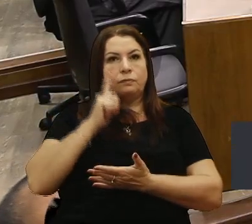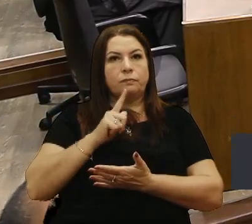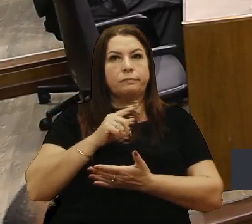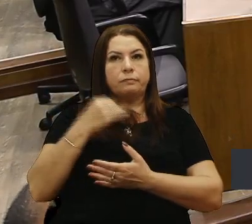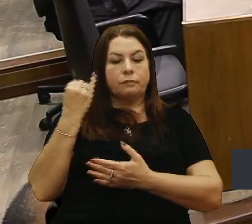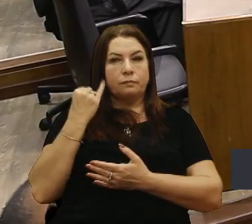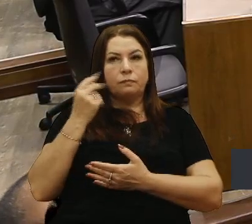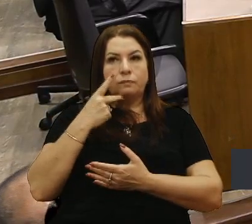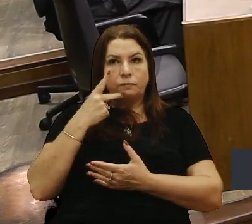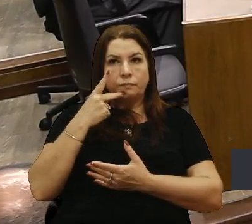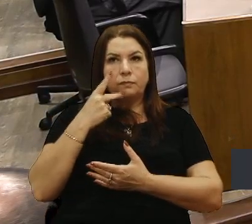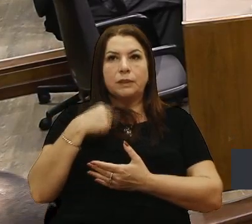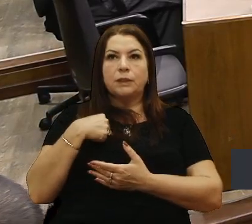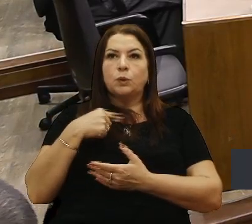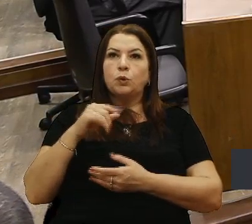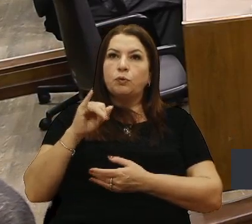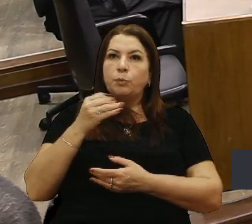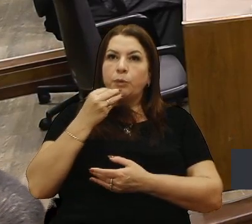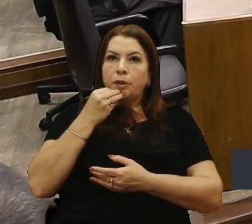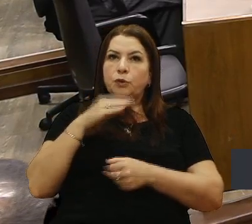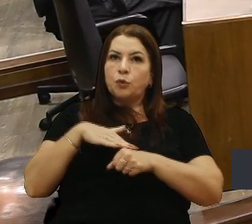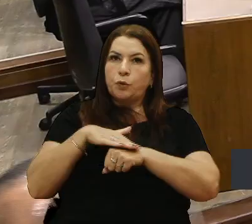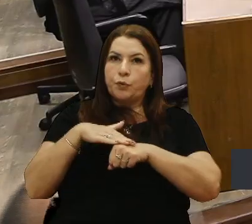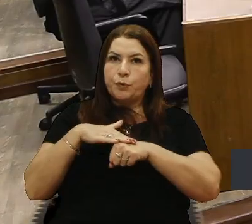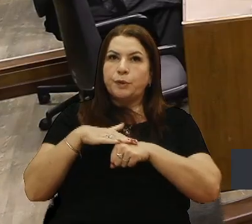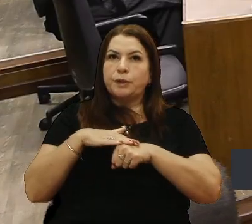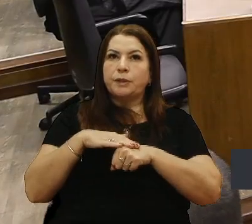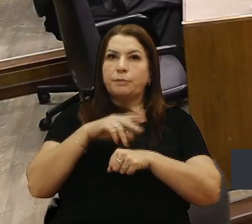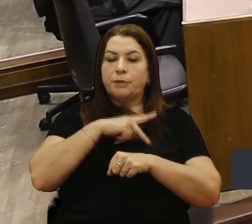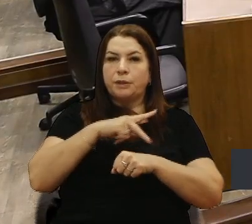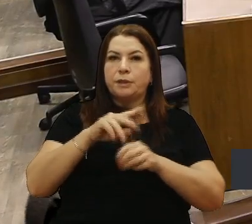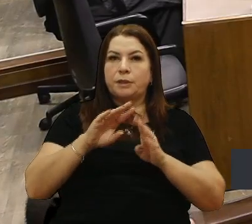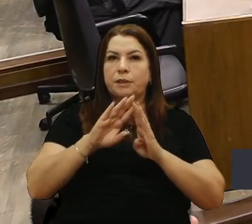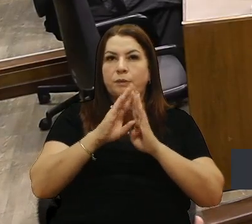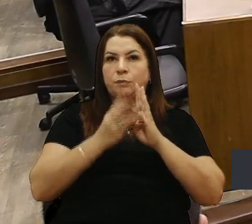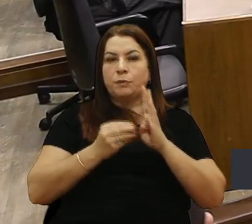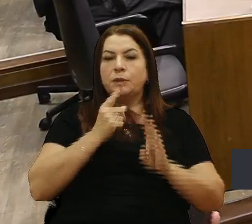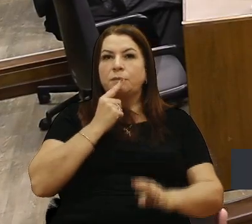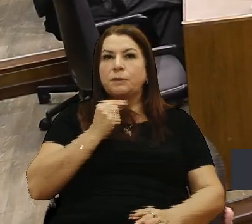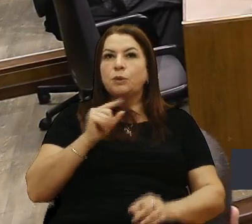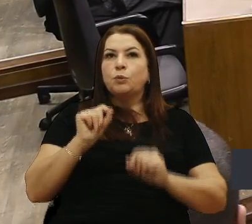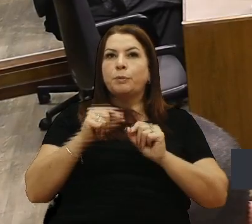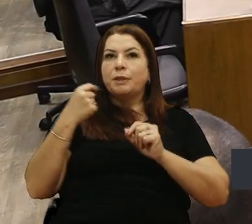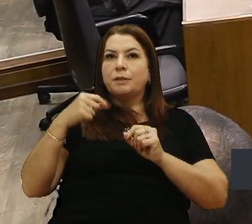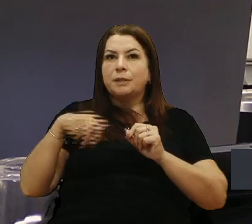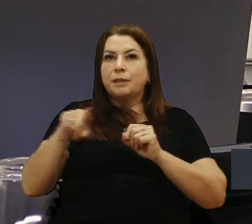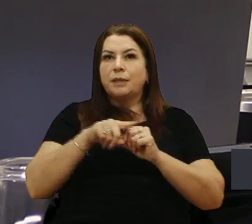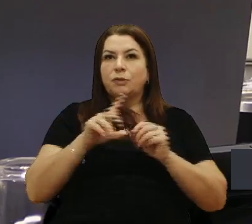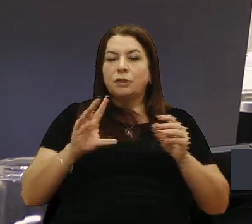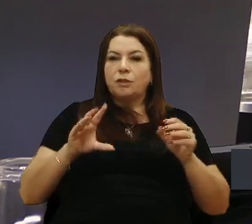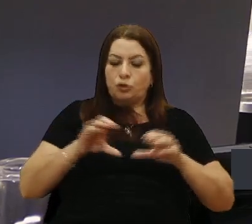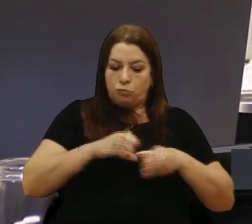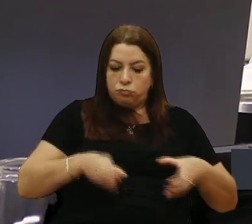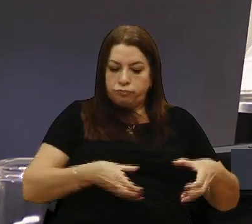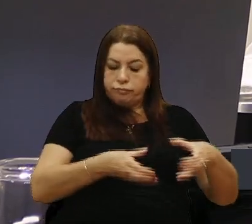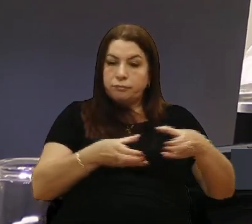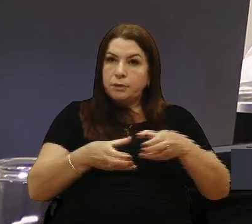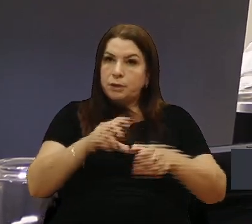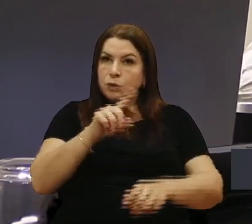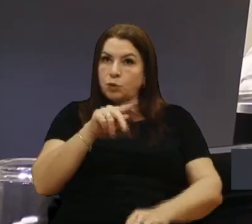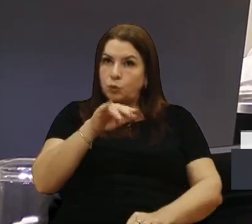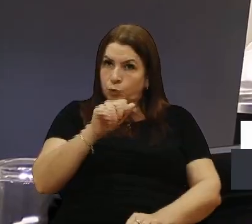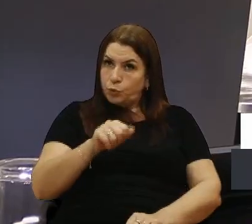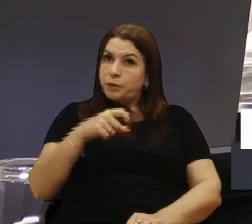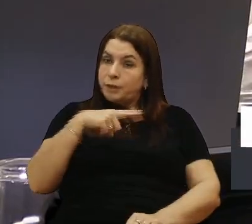prudente falar, e eu, quando tive a oportunidade de conversar com o então presidente SAMAI, João Uez, acerca da necessidade de ligação de águas em zonas em